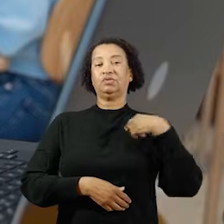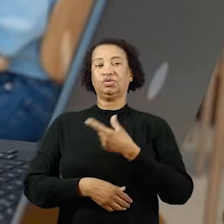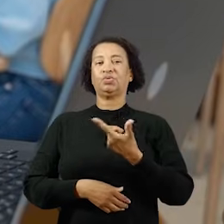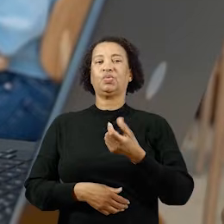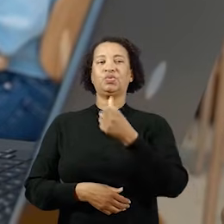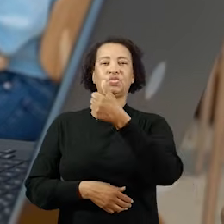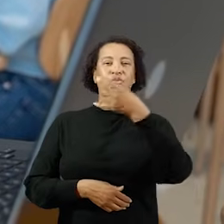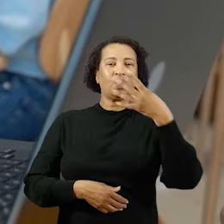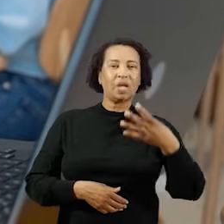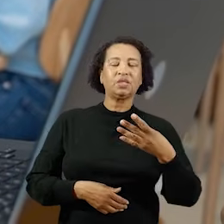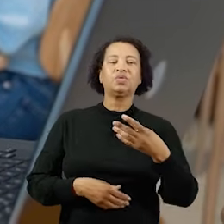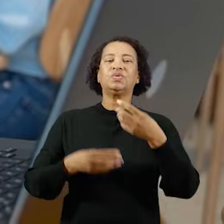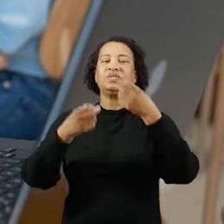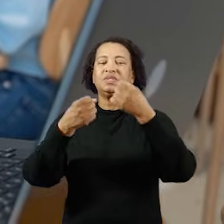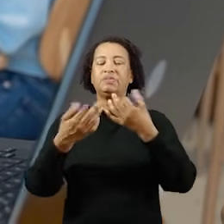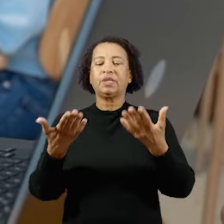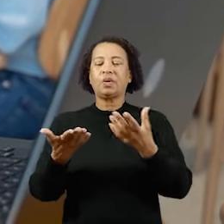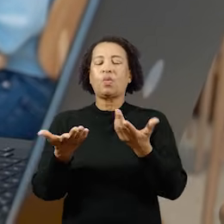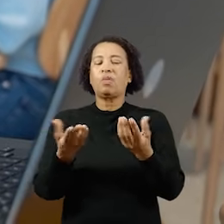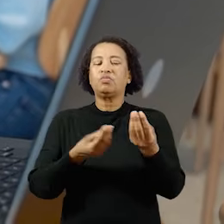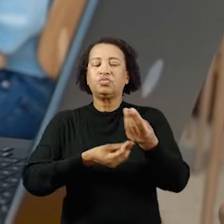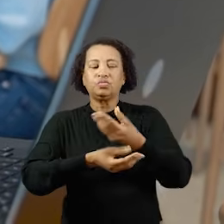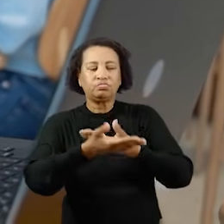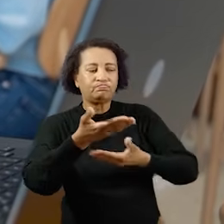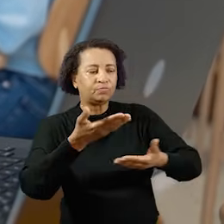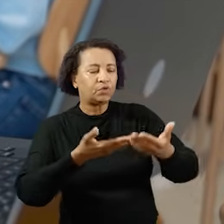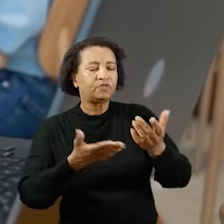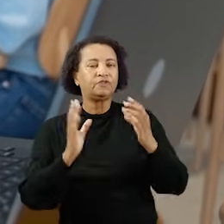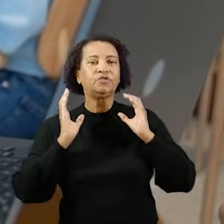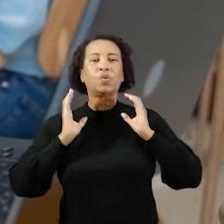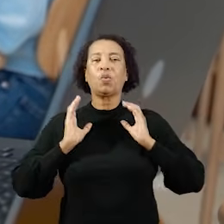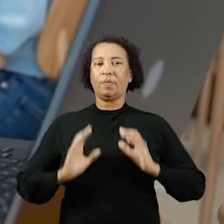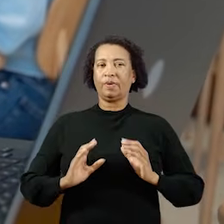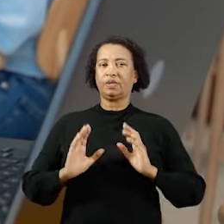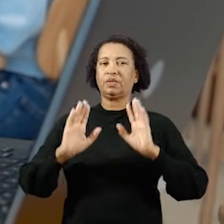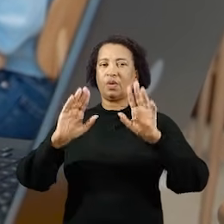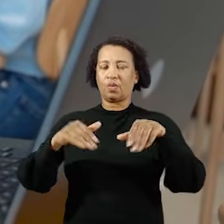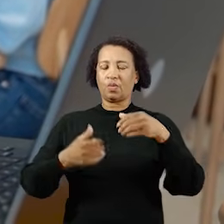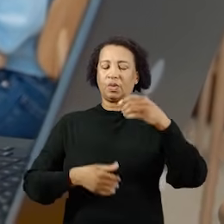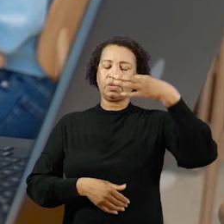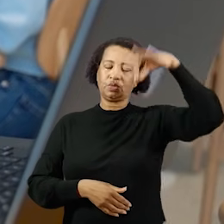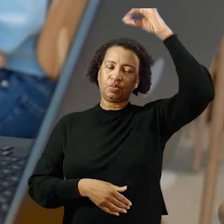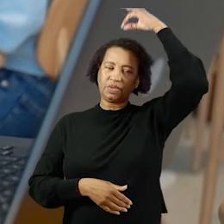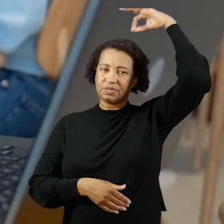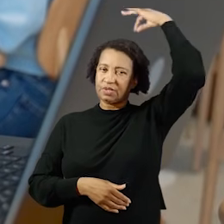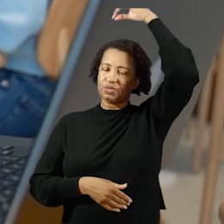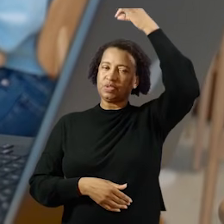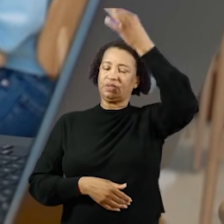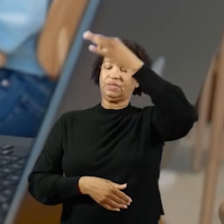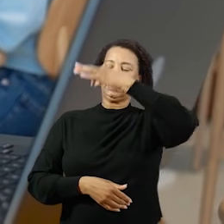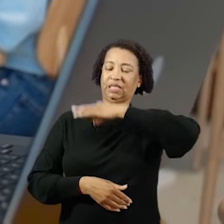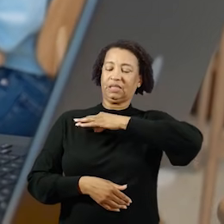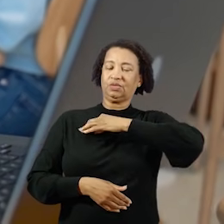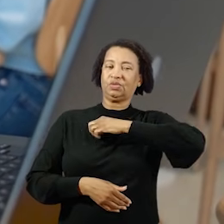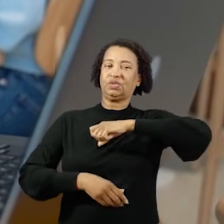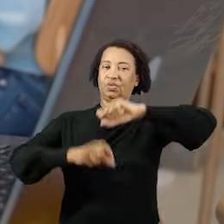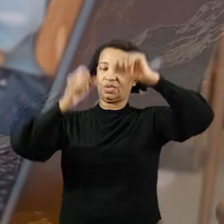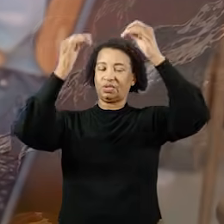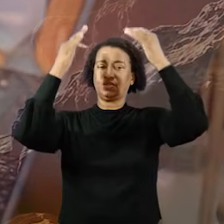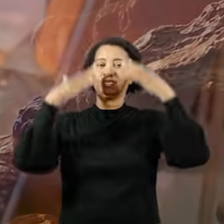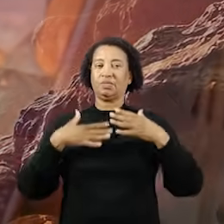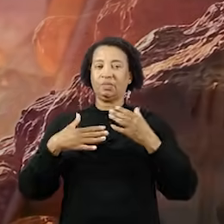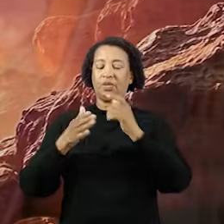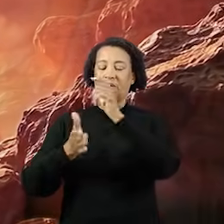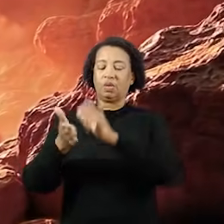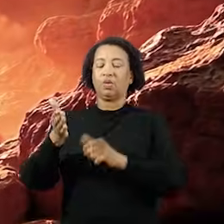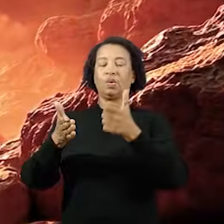deve prevalecer entre nós, quando o Espírito Santo está sobre nós e dentro de nós. No capítulo 15, Paulo